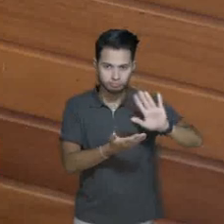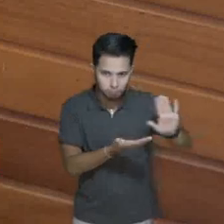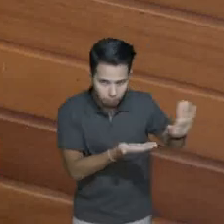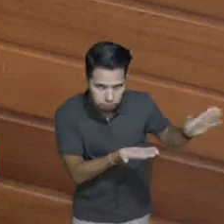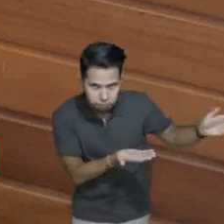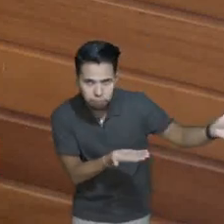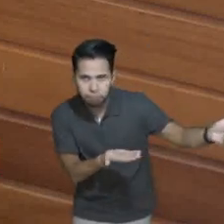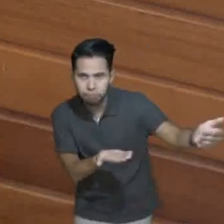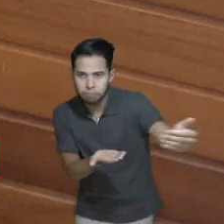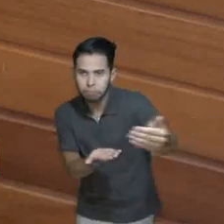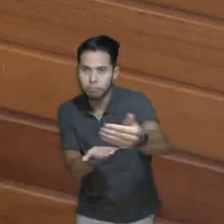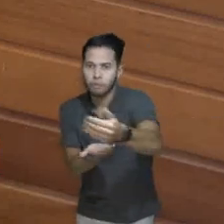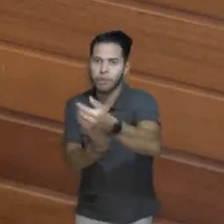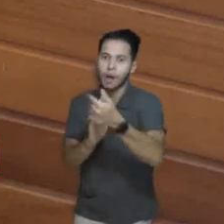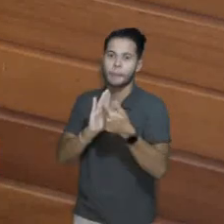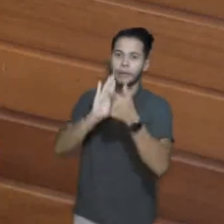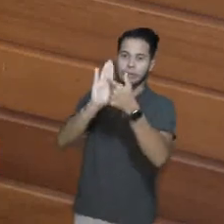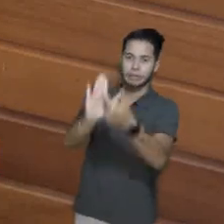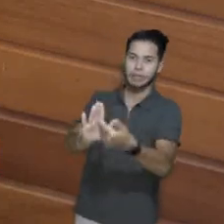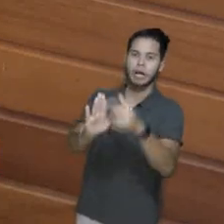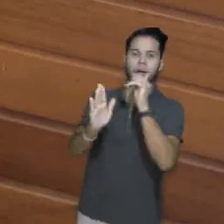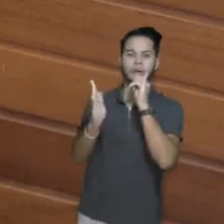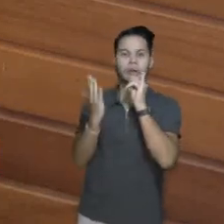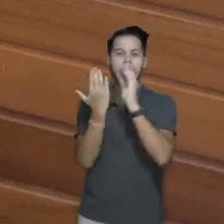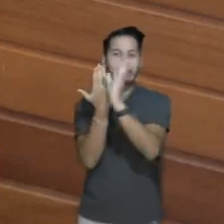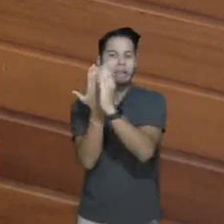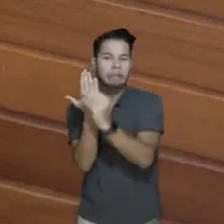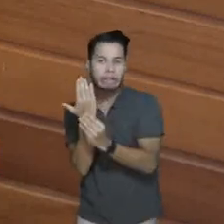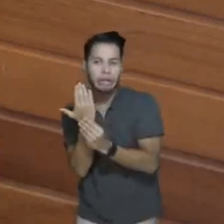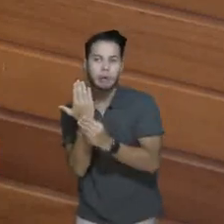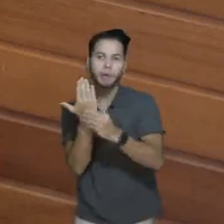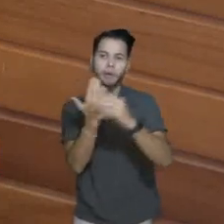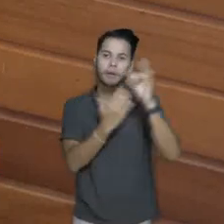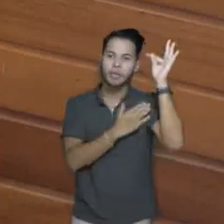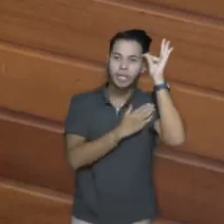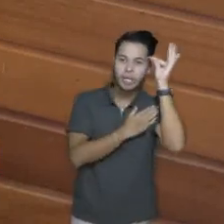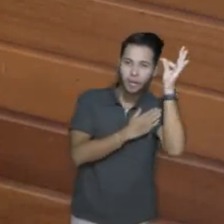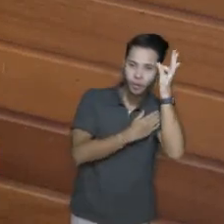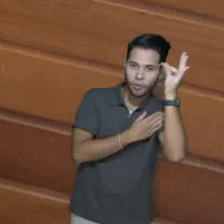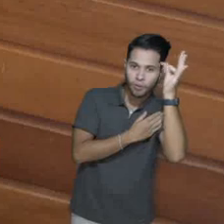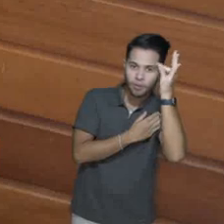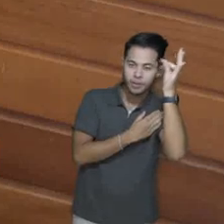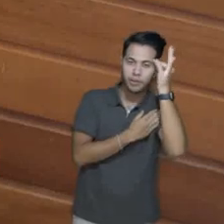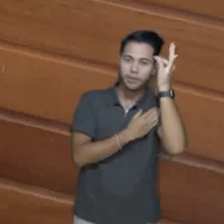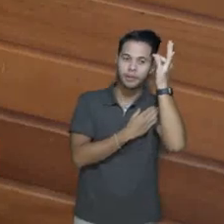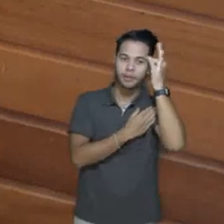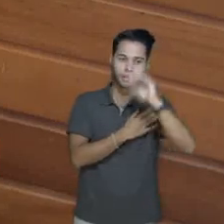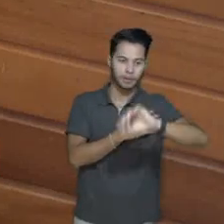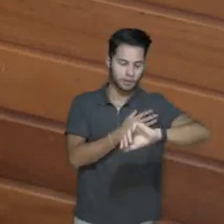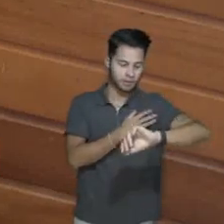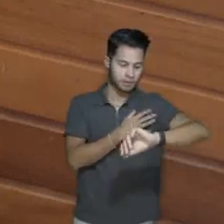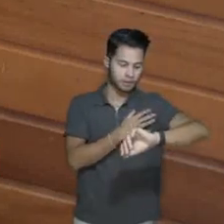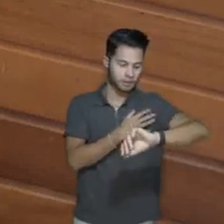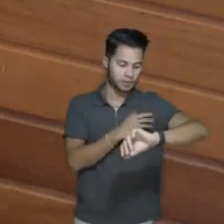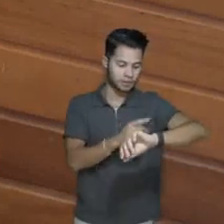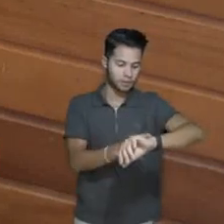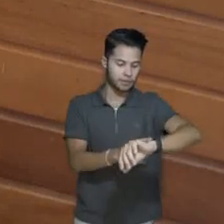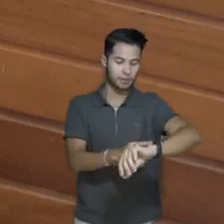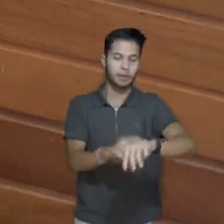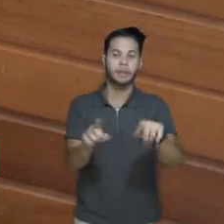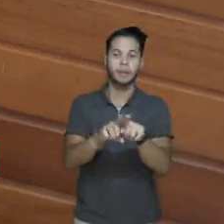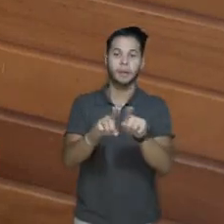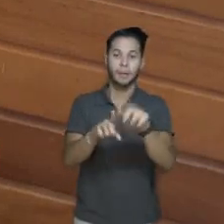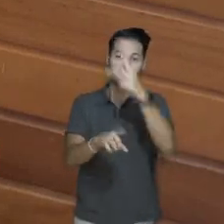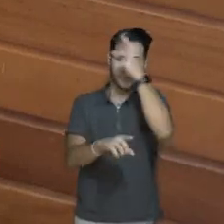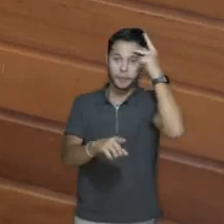dizer muito mais fundamento de teoria mas isso aí fica mais para aqueles que vão se aventurar na área da